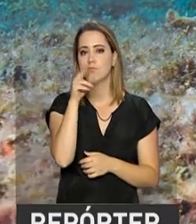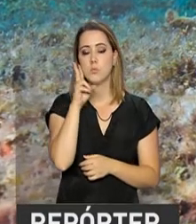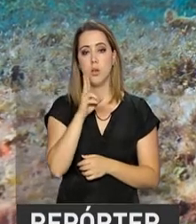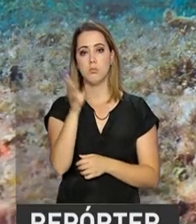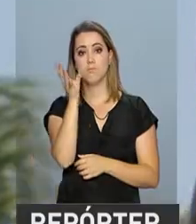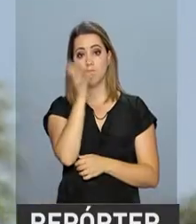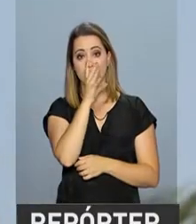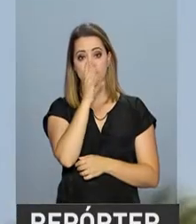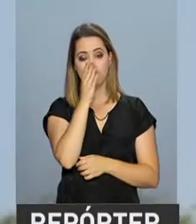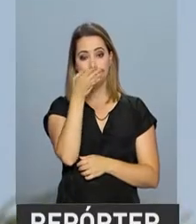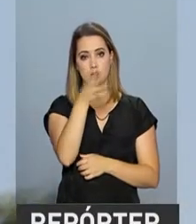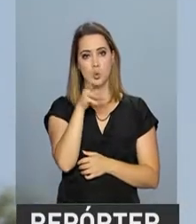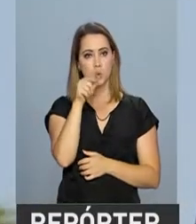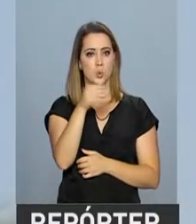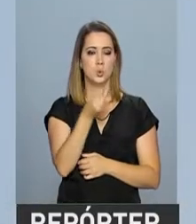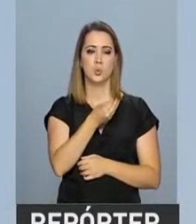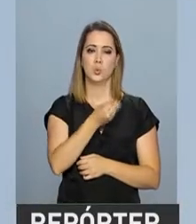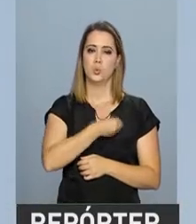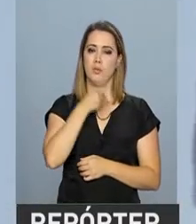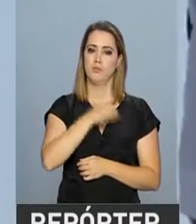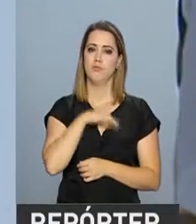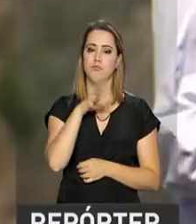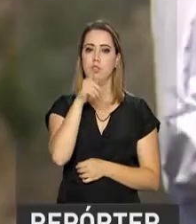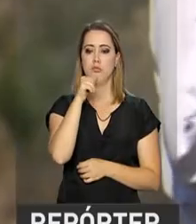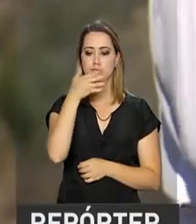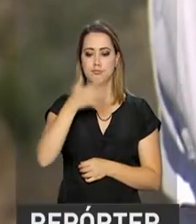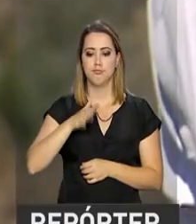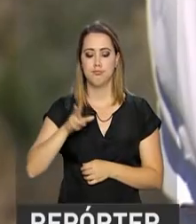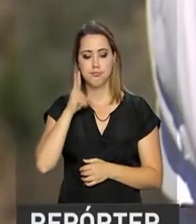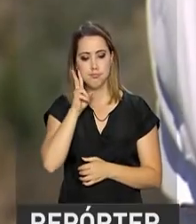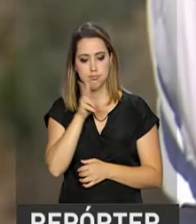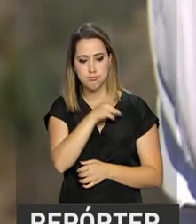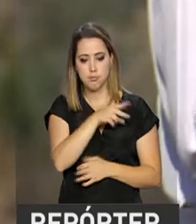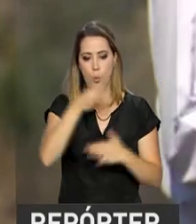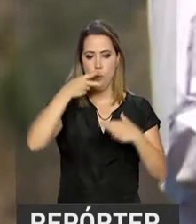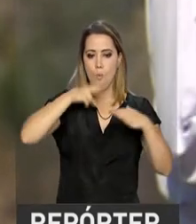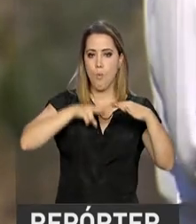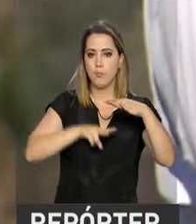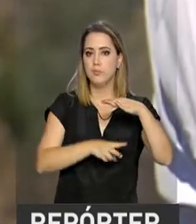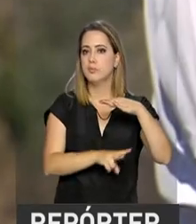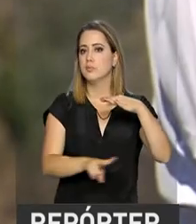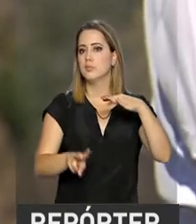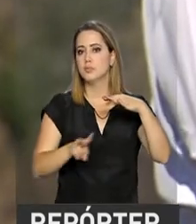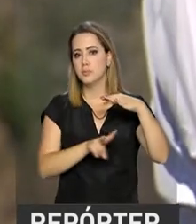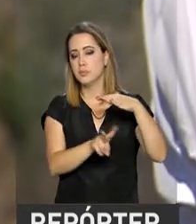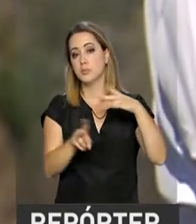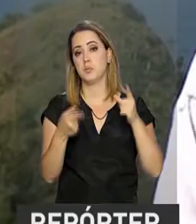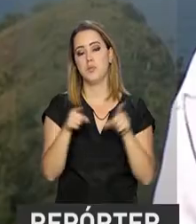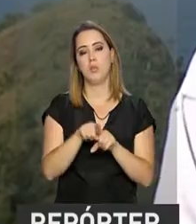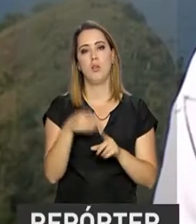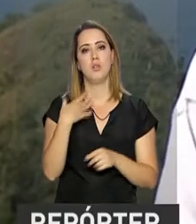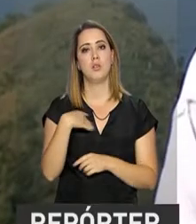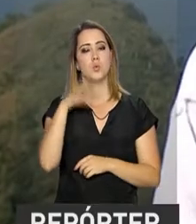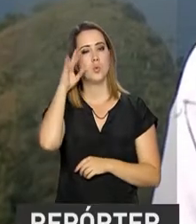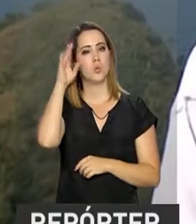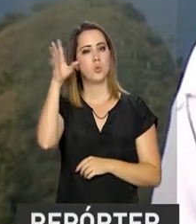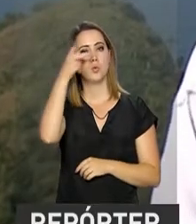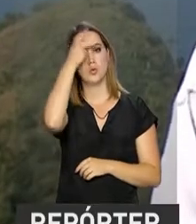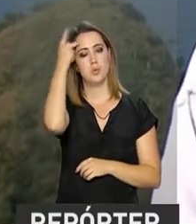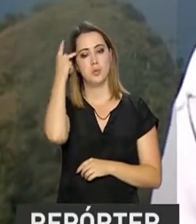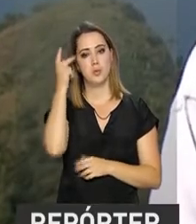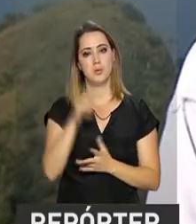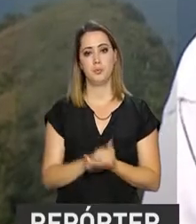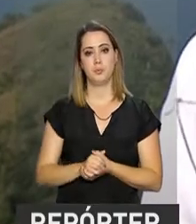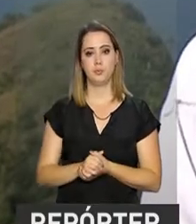e silvestre segundo sarney filho a criação dessa unidade de conservação atende a um antigo sonho de ambientalistas